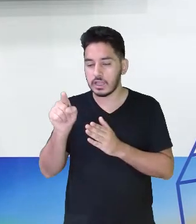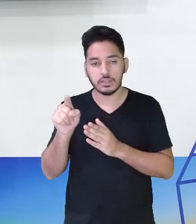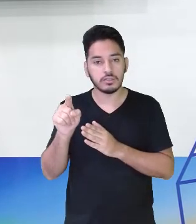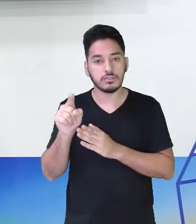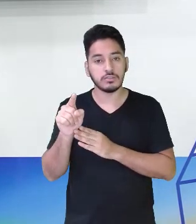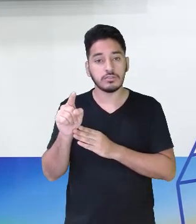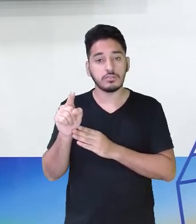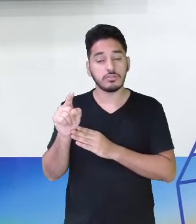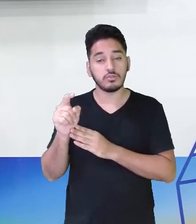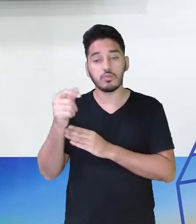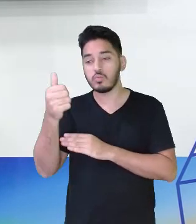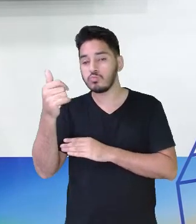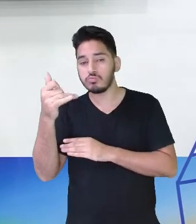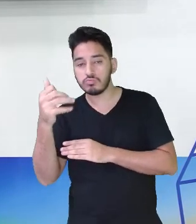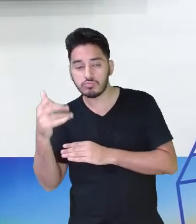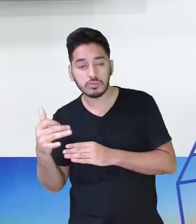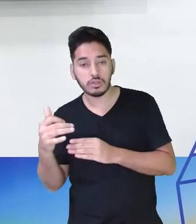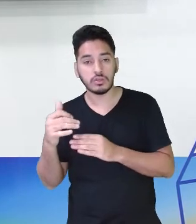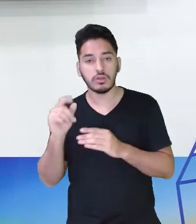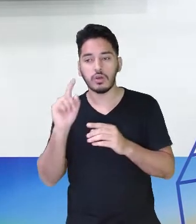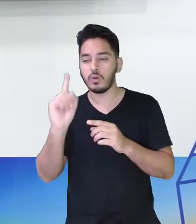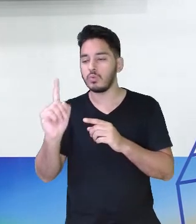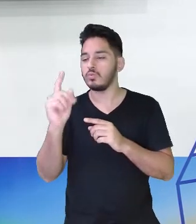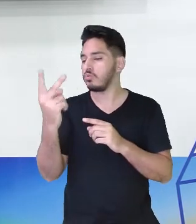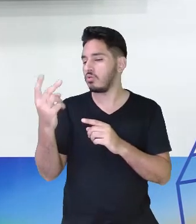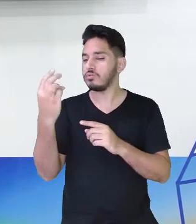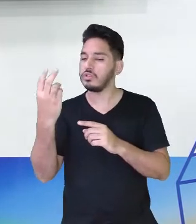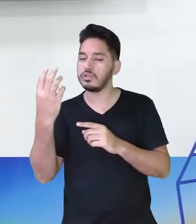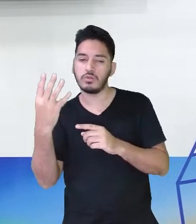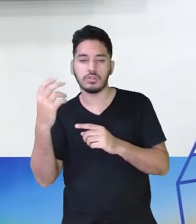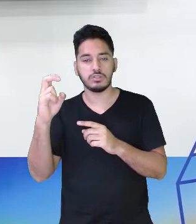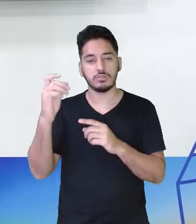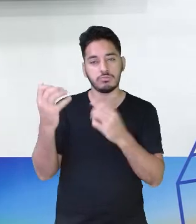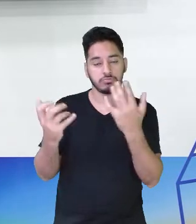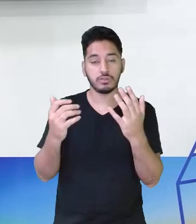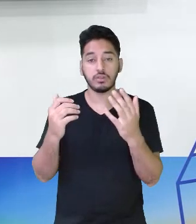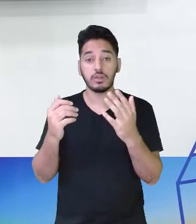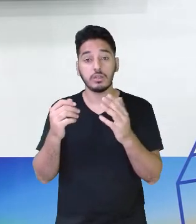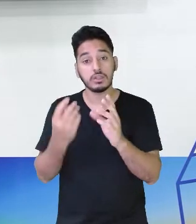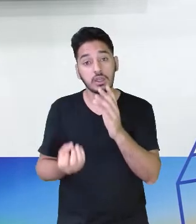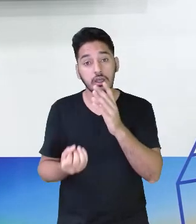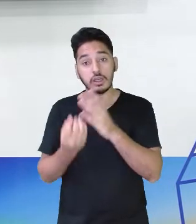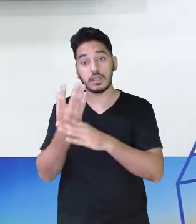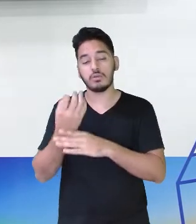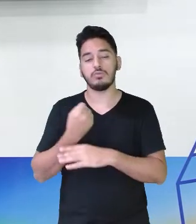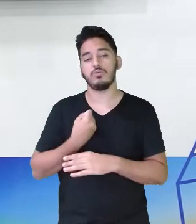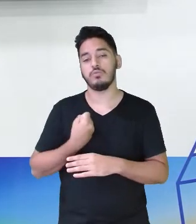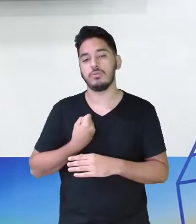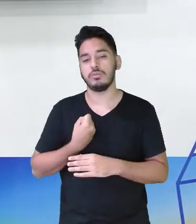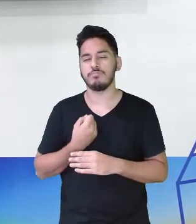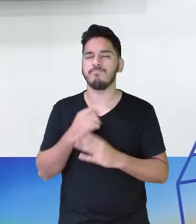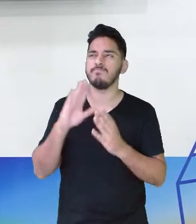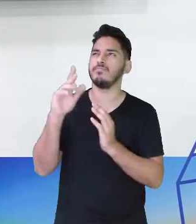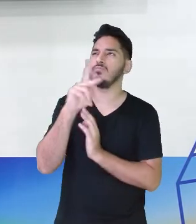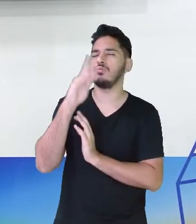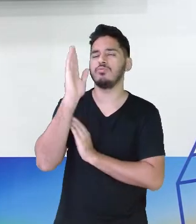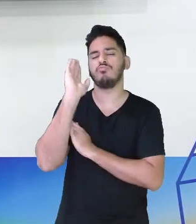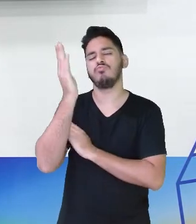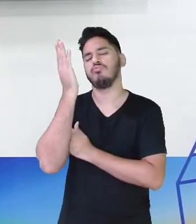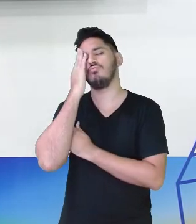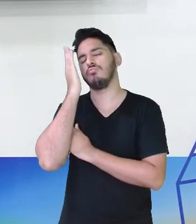desses algarismos que a gente forma os nossos números. Professora, eu já sei